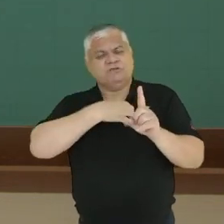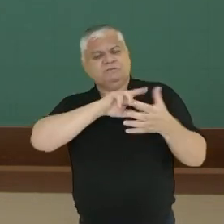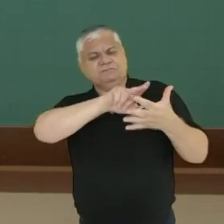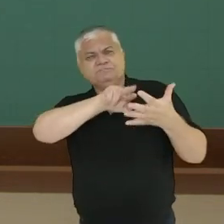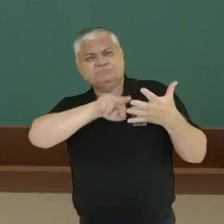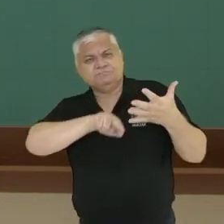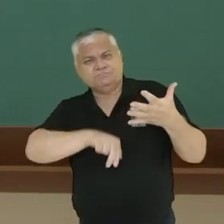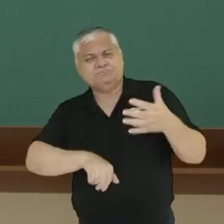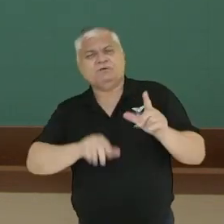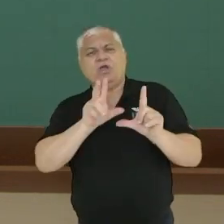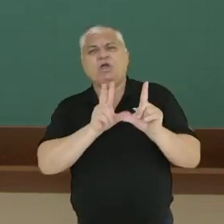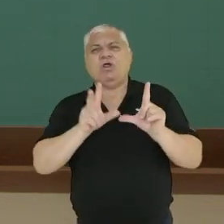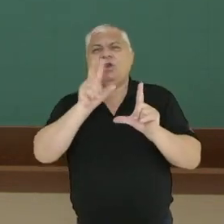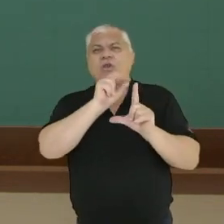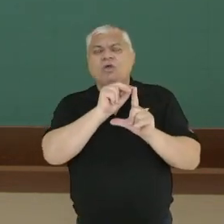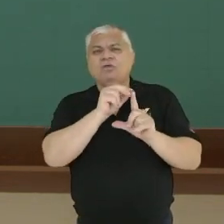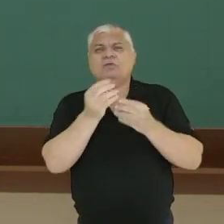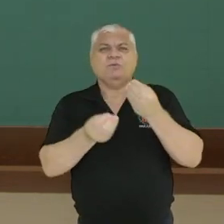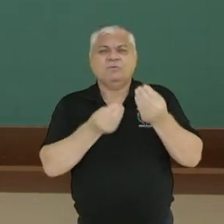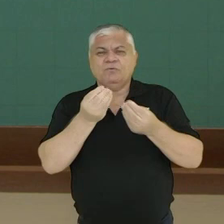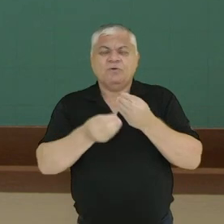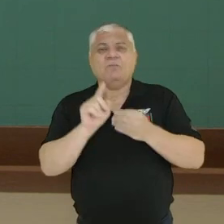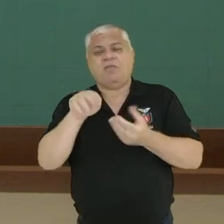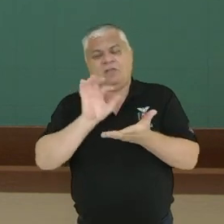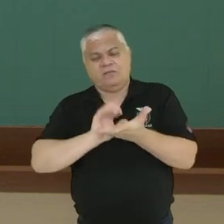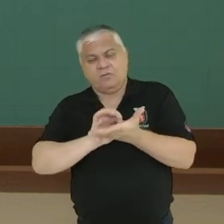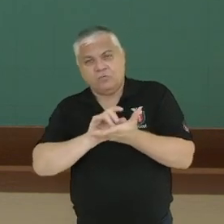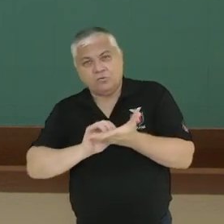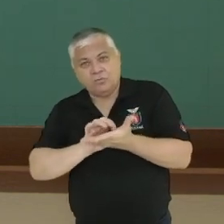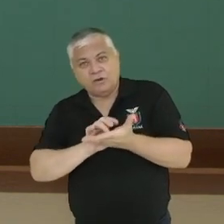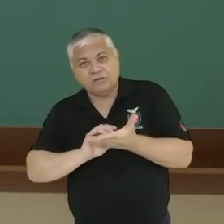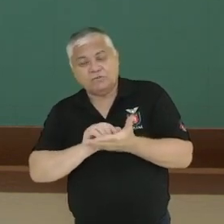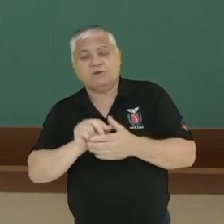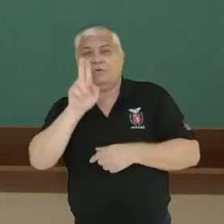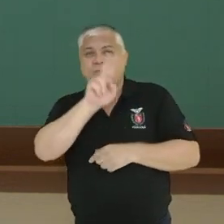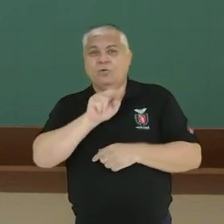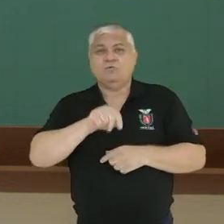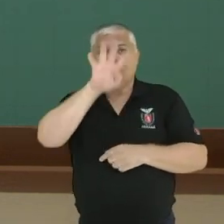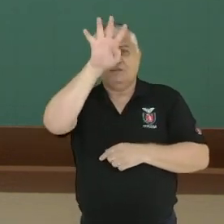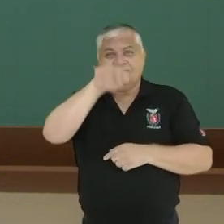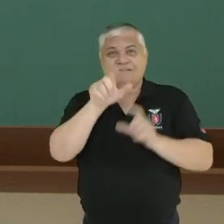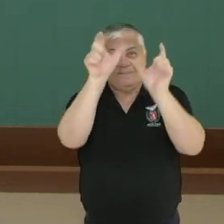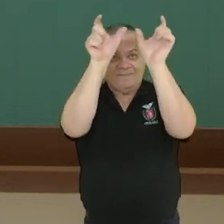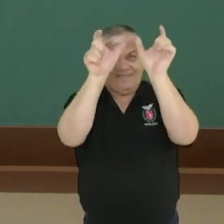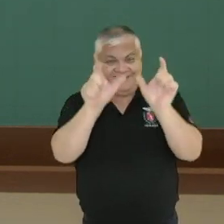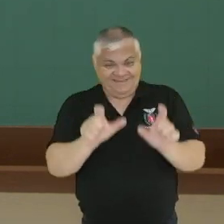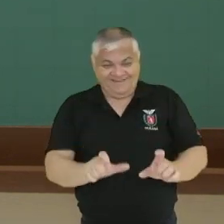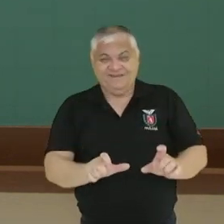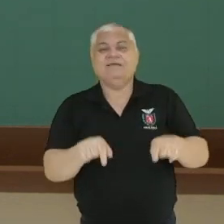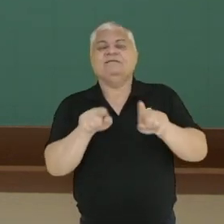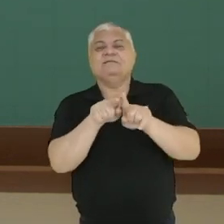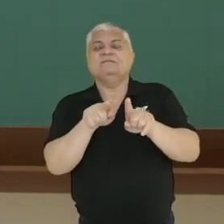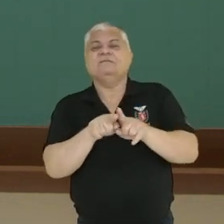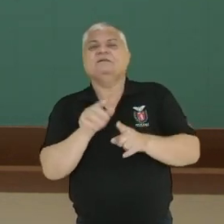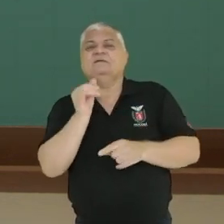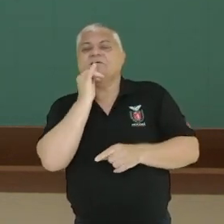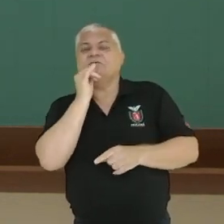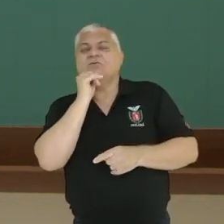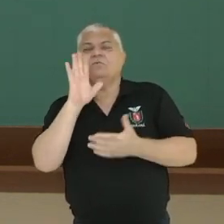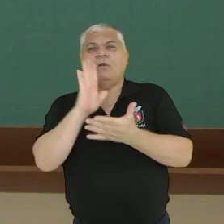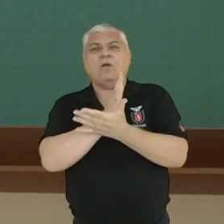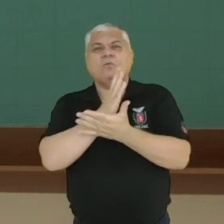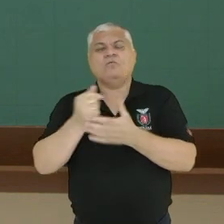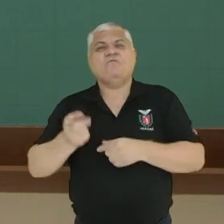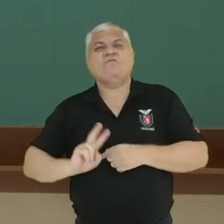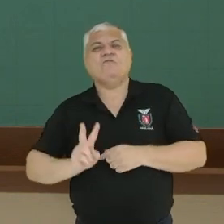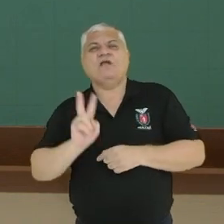de logaritmo, que seriam com a calculadora, com o uso de tabelas de logaritmos e também com alguns